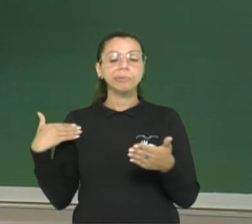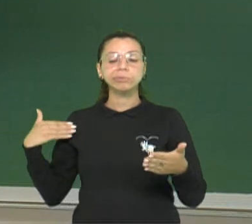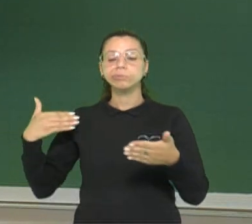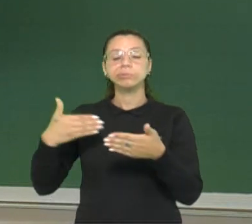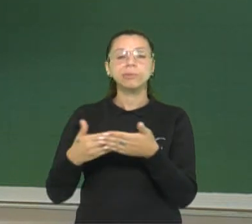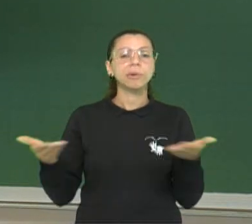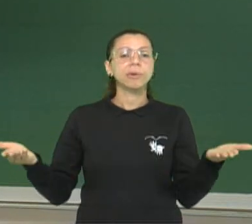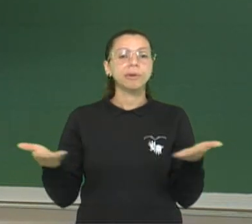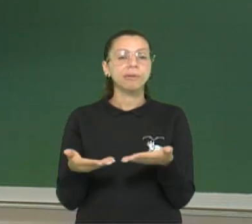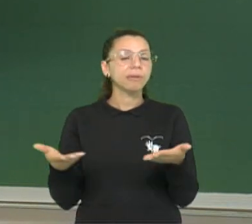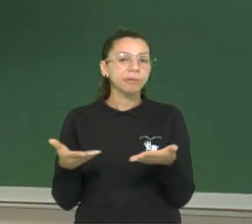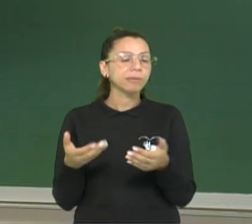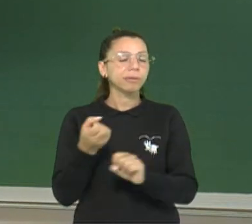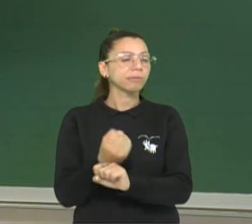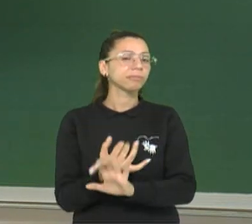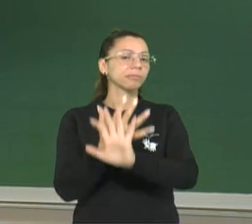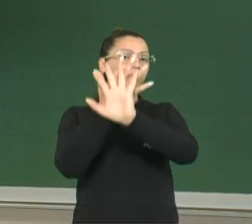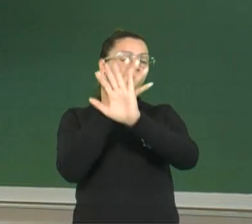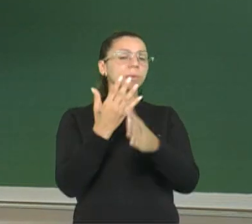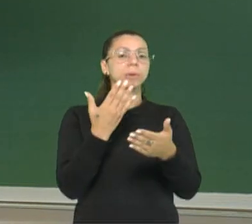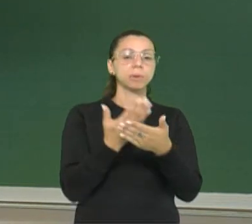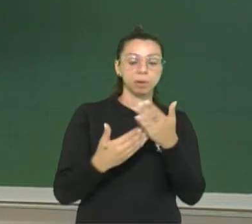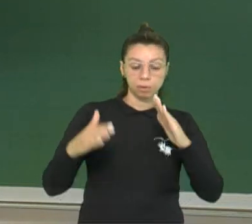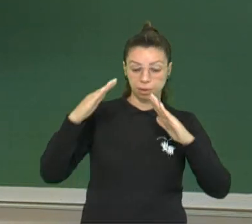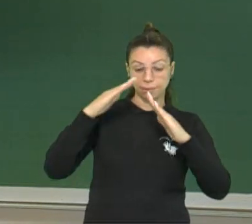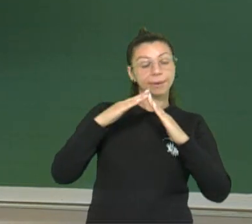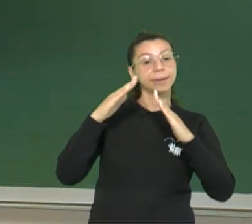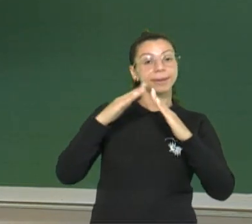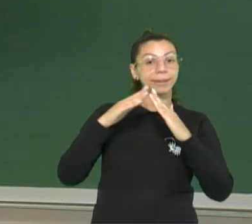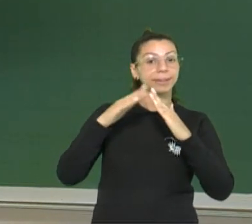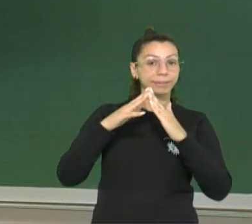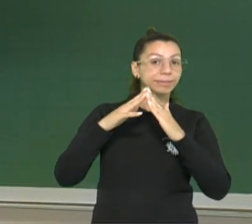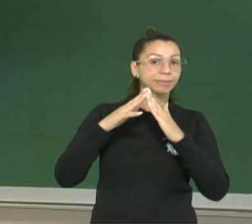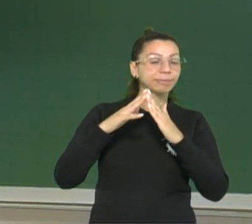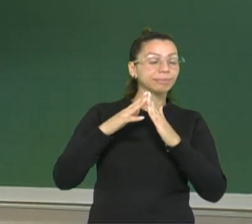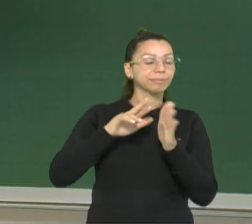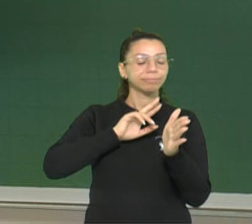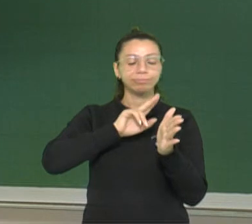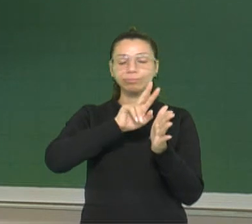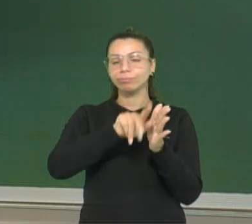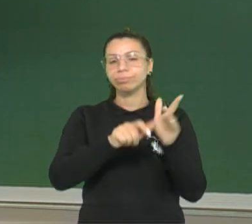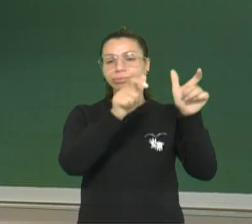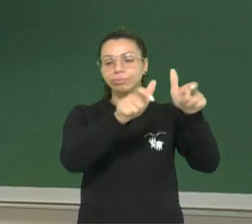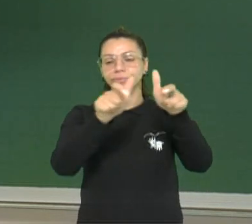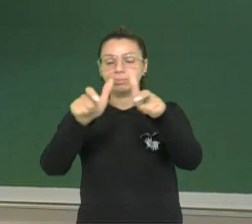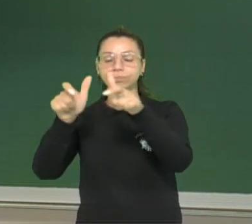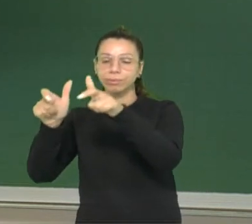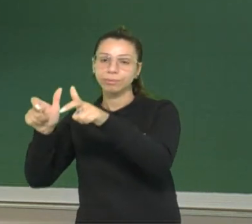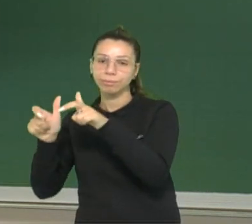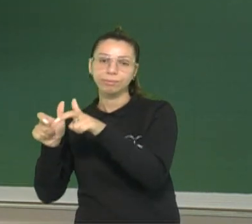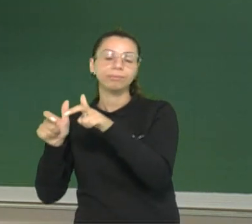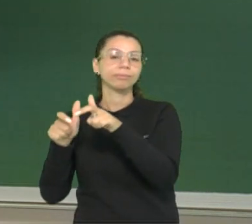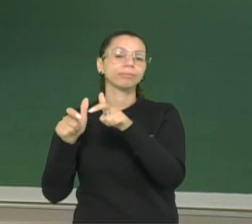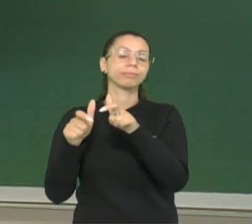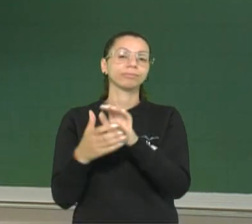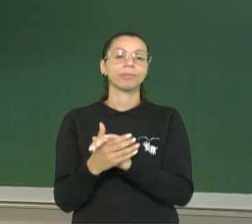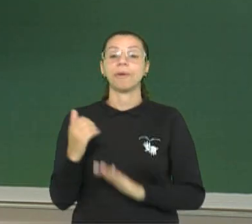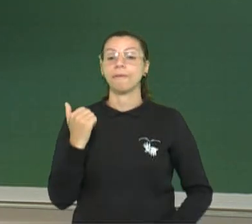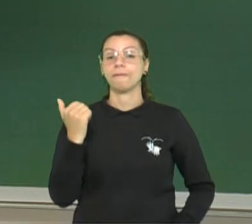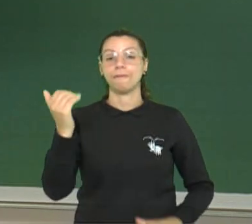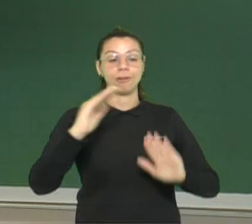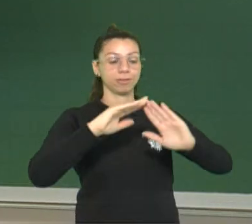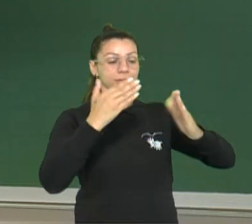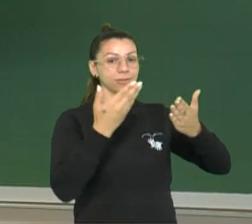onde estamos estudando em casa ou nos mais diversos lugares, não sendo dentro do ambiente da escola,